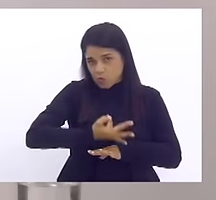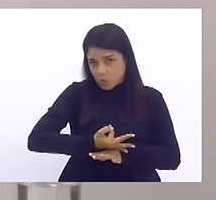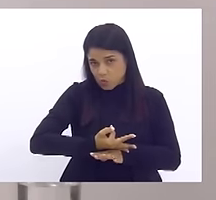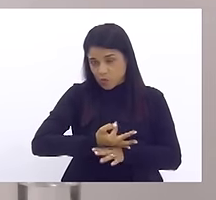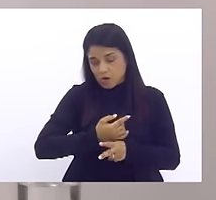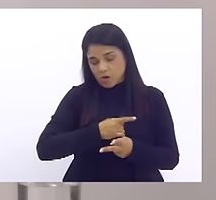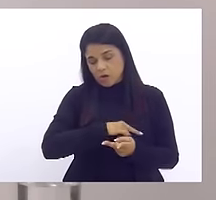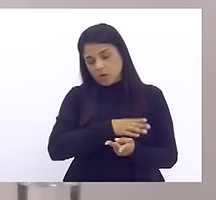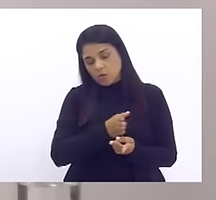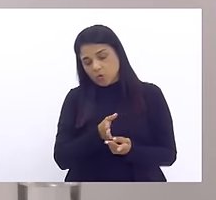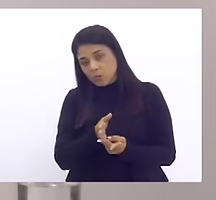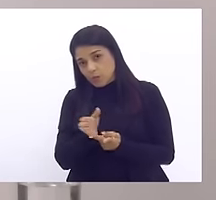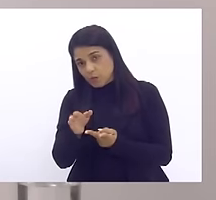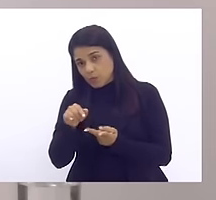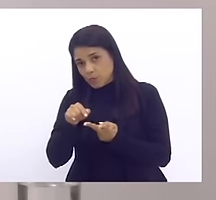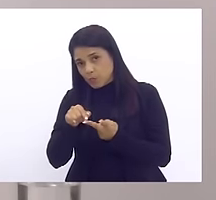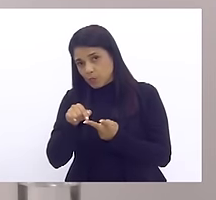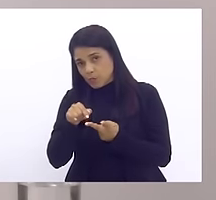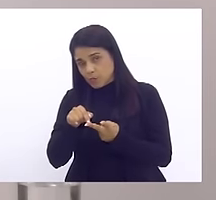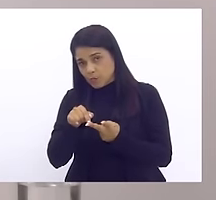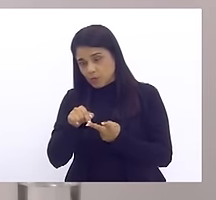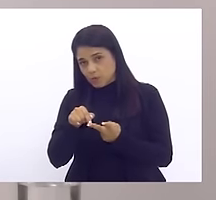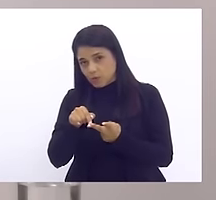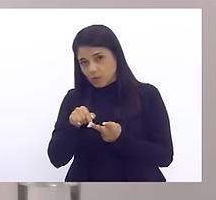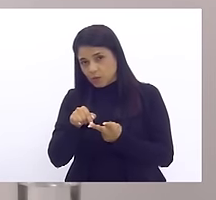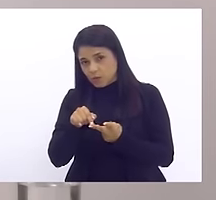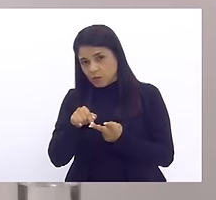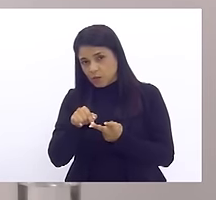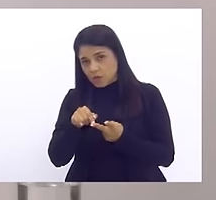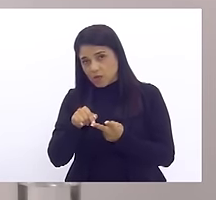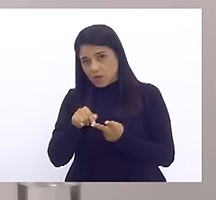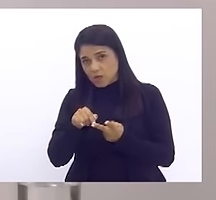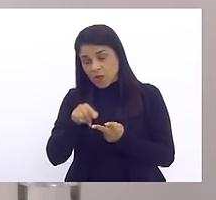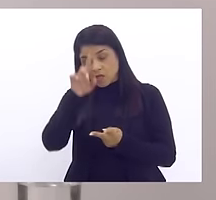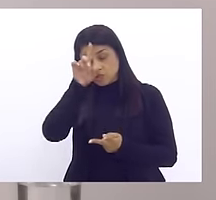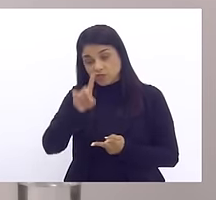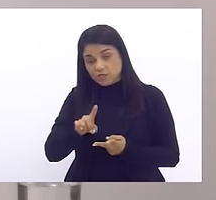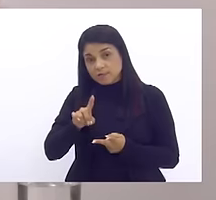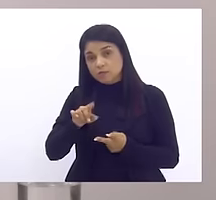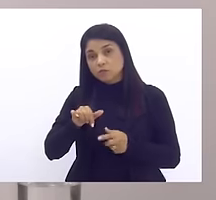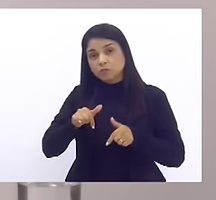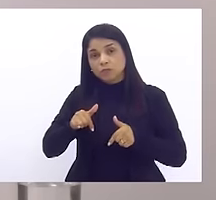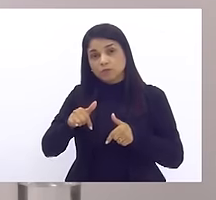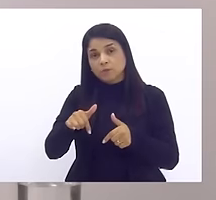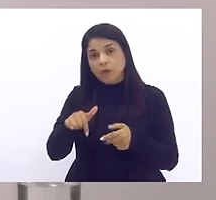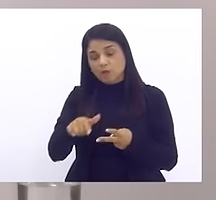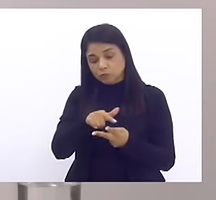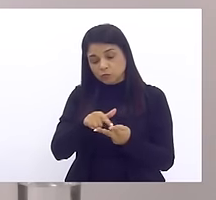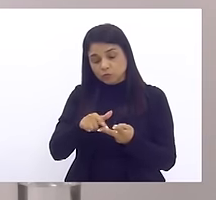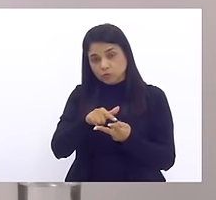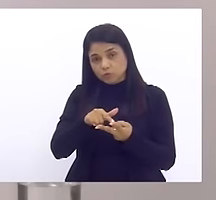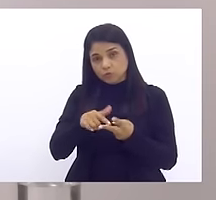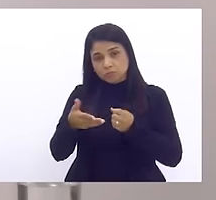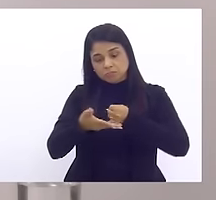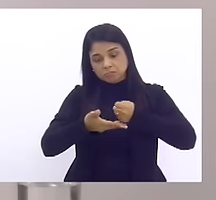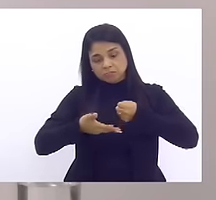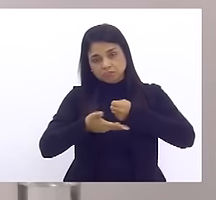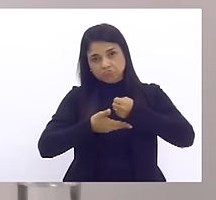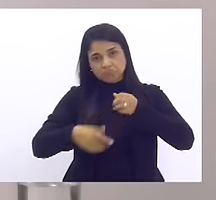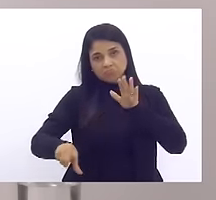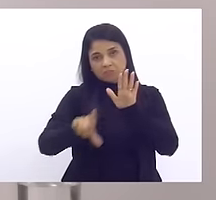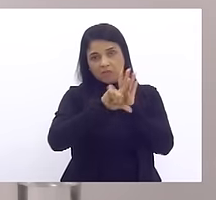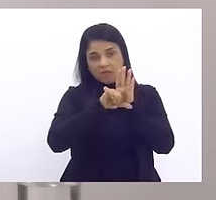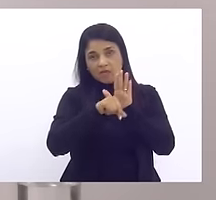nós partimos para o outra modalidade que quem define é a direção dos trabalhos os dois são lícitos estão embasados no nosso rendimento